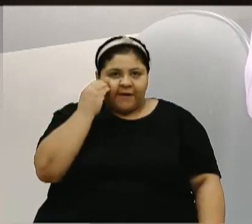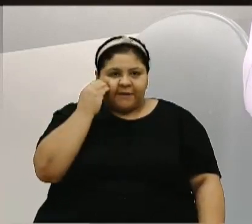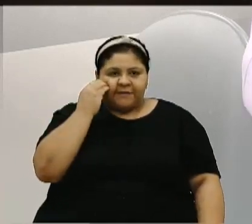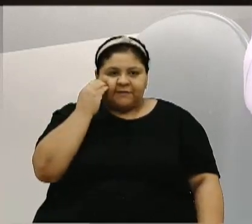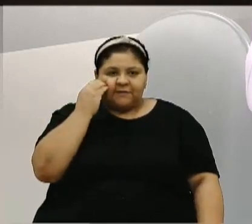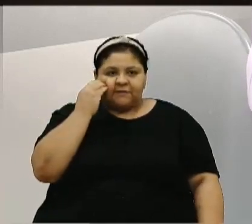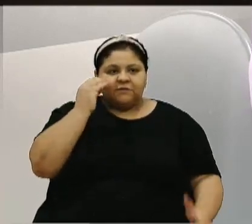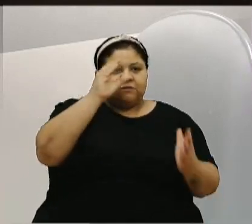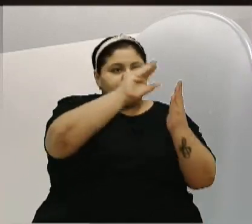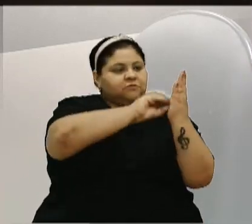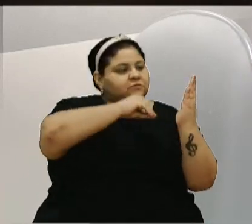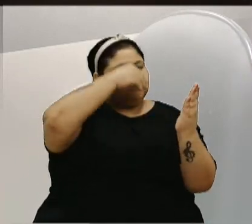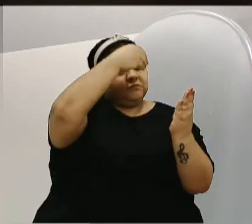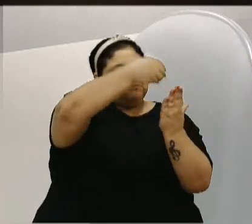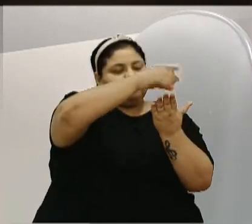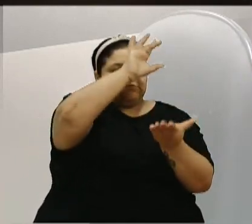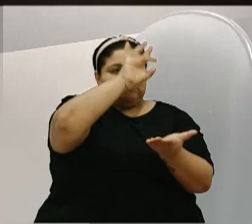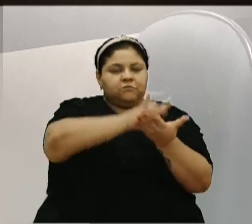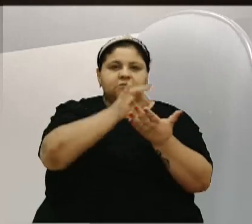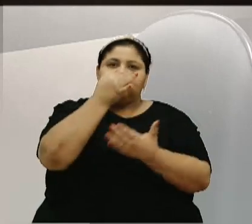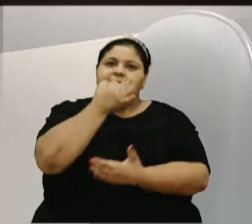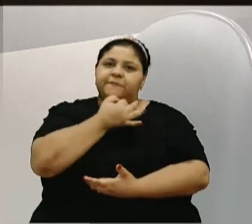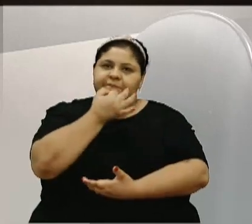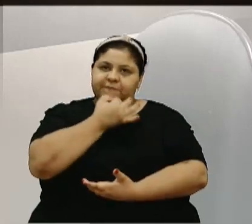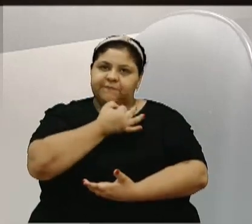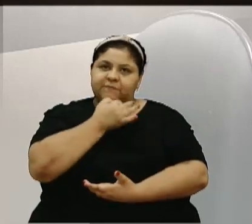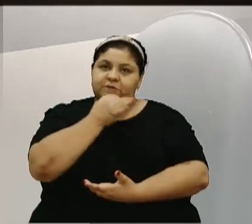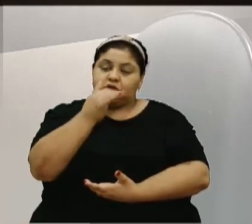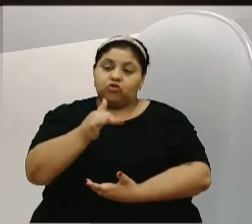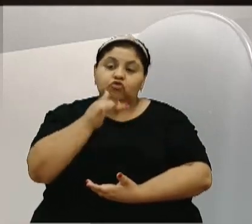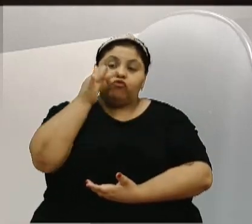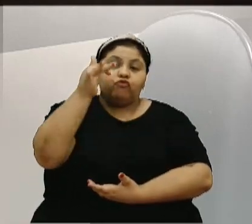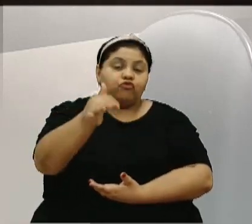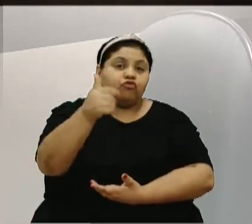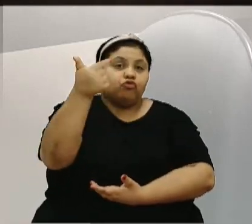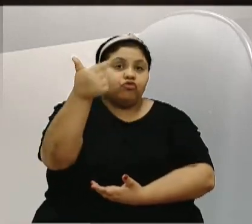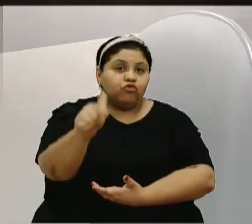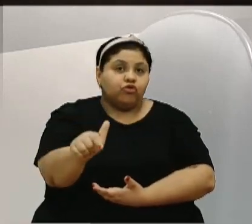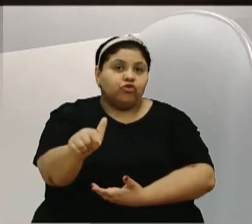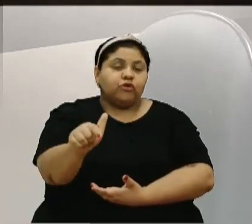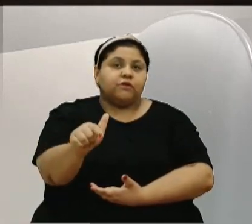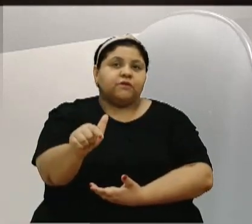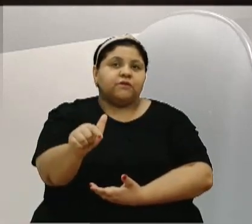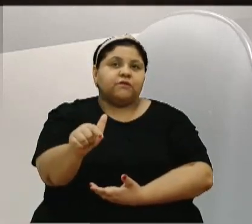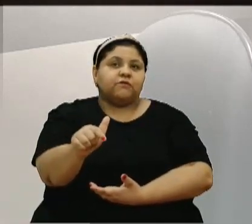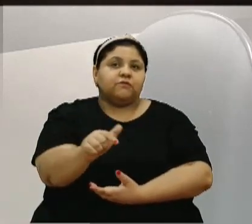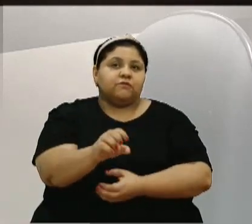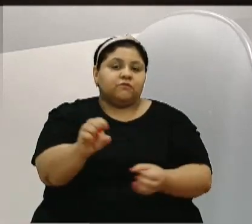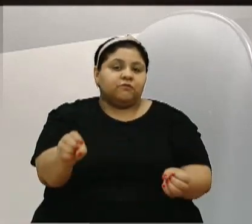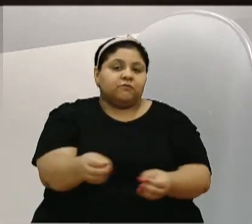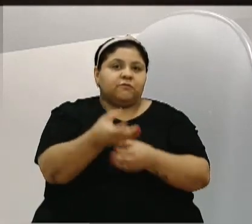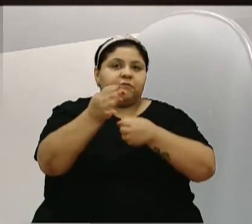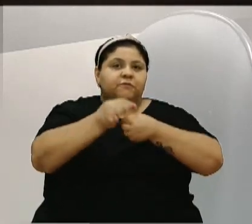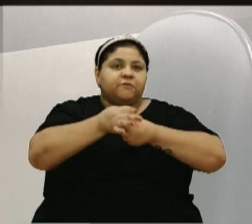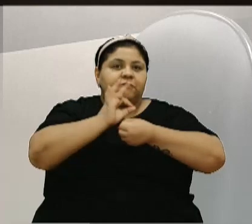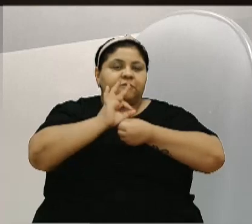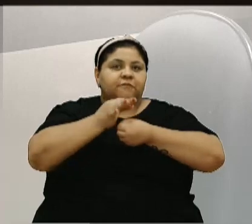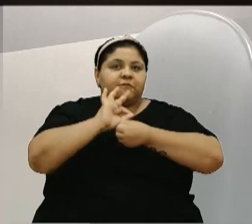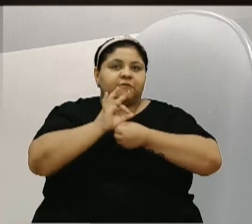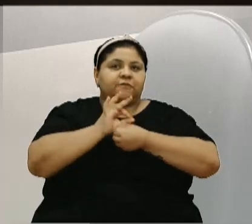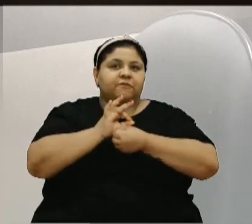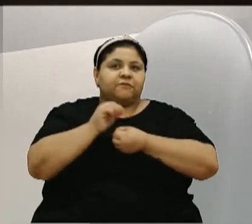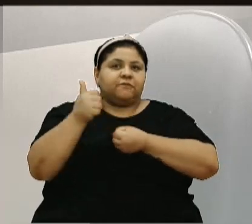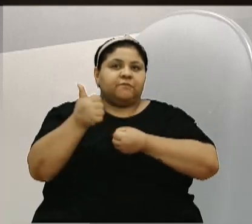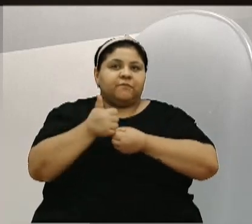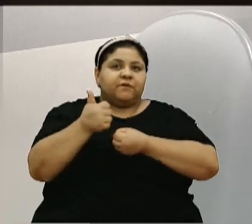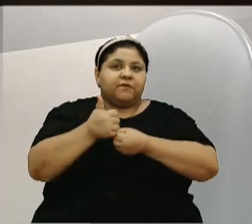no calendário oficial do município, para que ela, ali na frente, de novo, tu é da onde? Caxias, festa da uva, a primeira vez primeira coisa